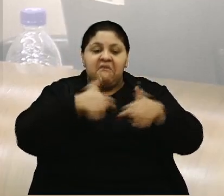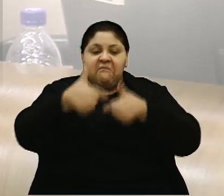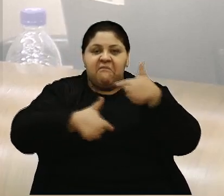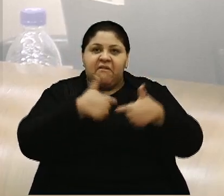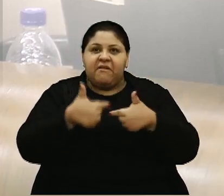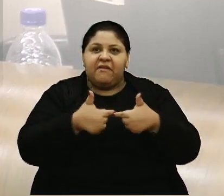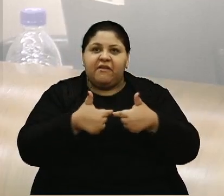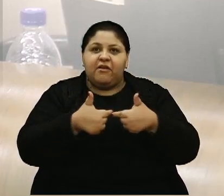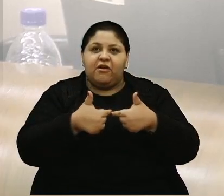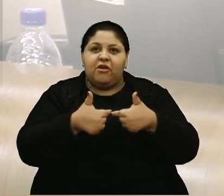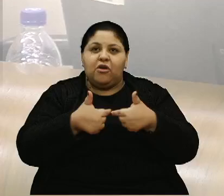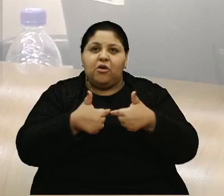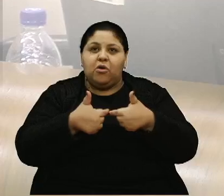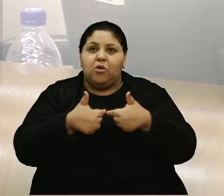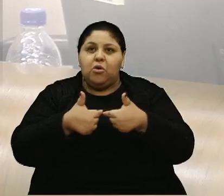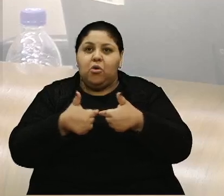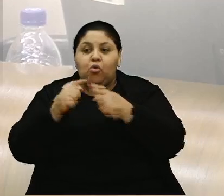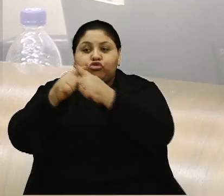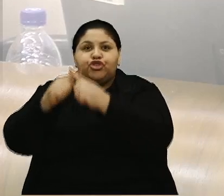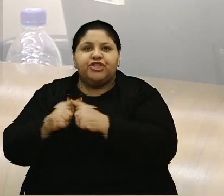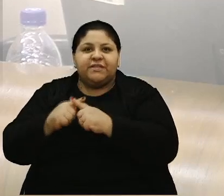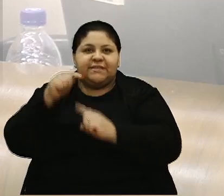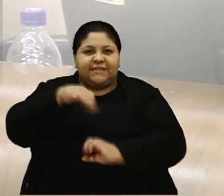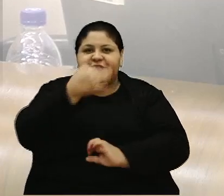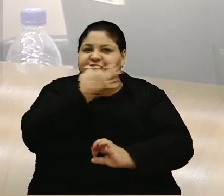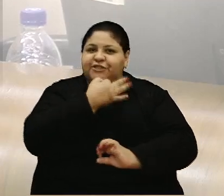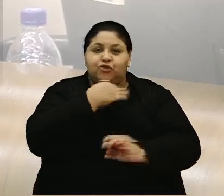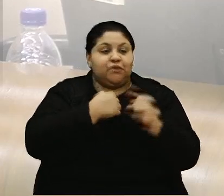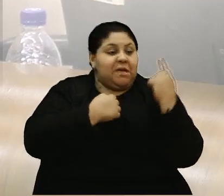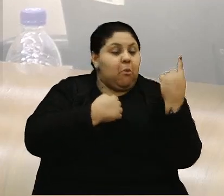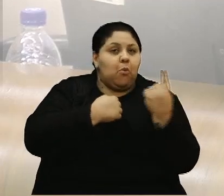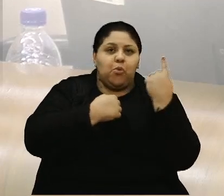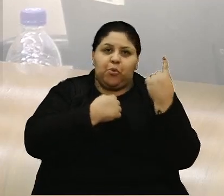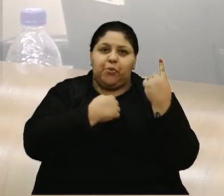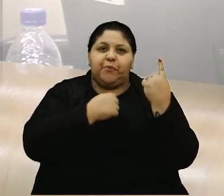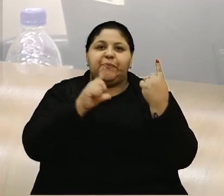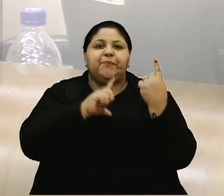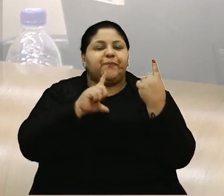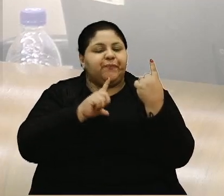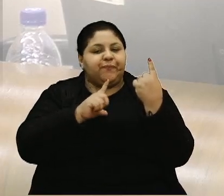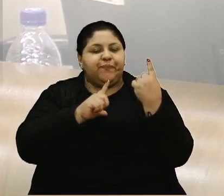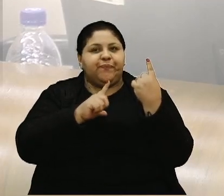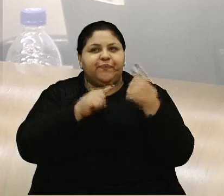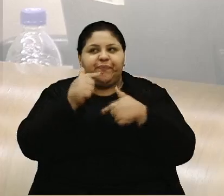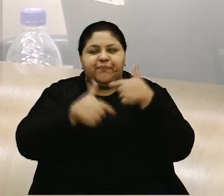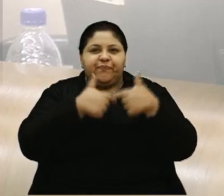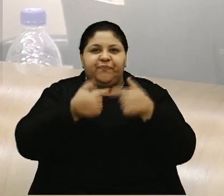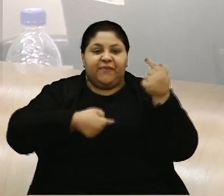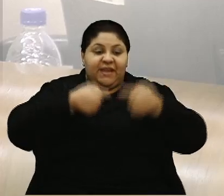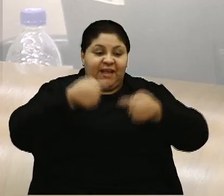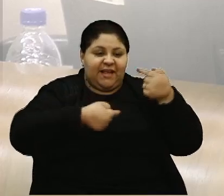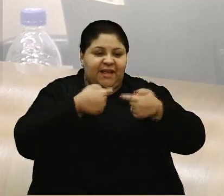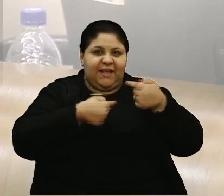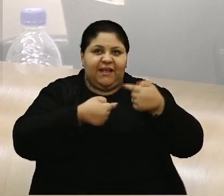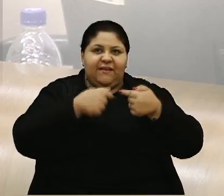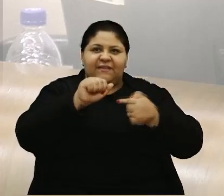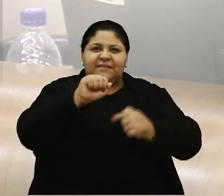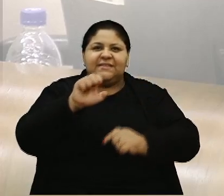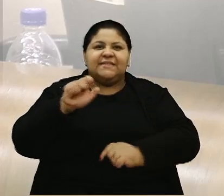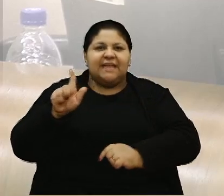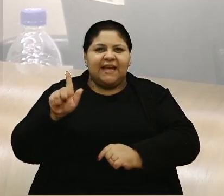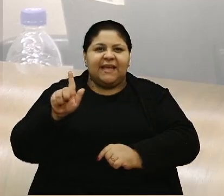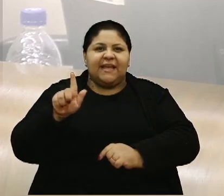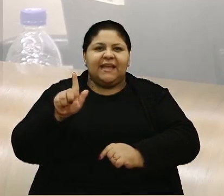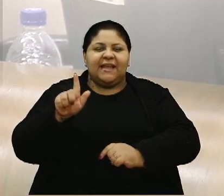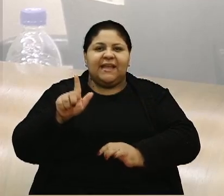do X de Caxias do Sul também, né? Que é único. Né? Eu tenho feito uma discussão com o SEG, inclusive, porque a gente está fazendo